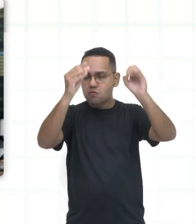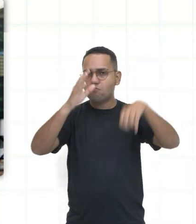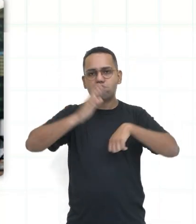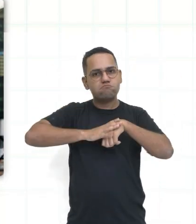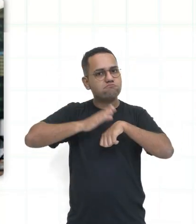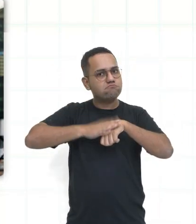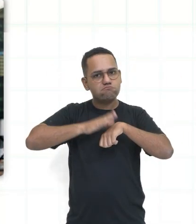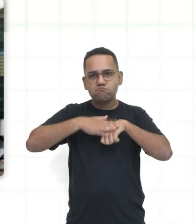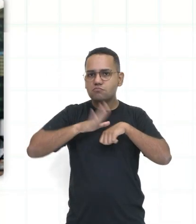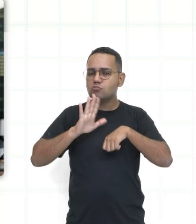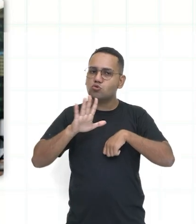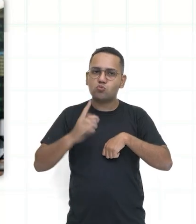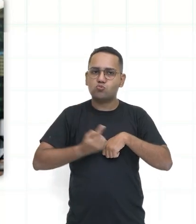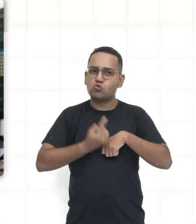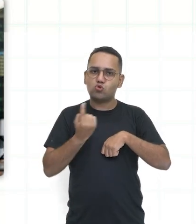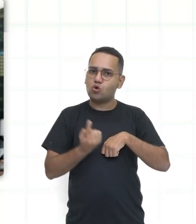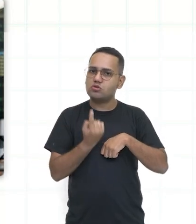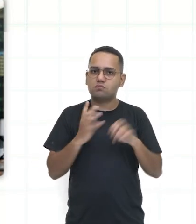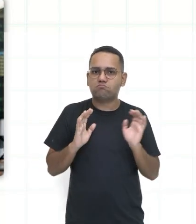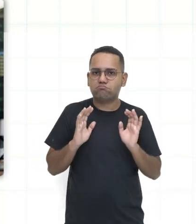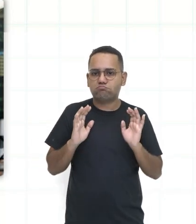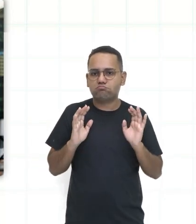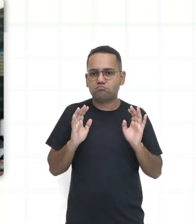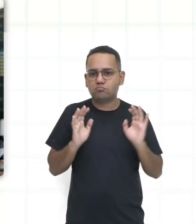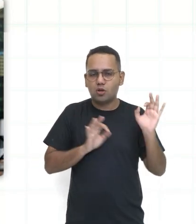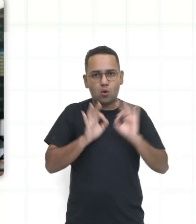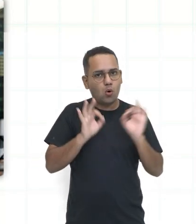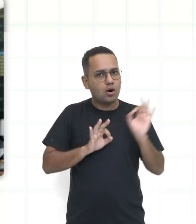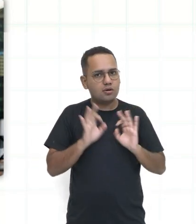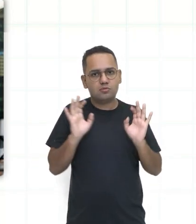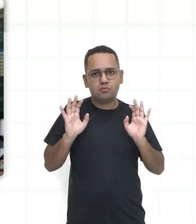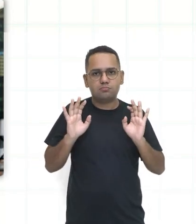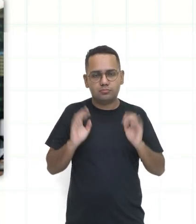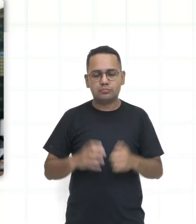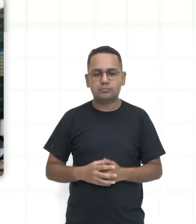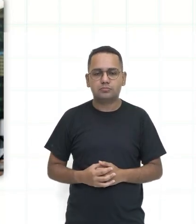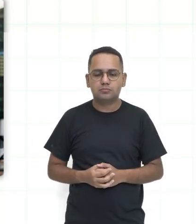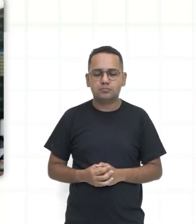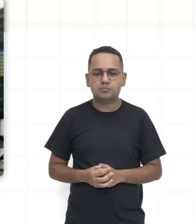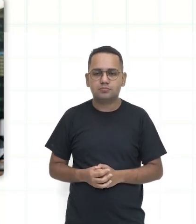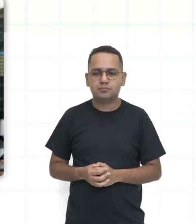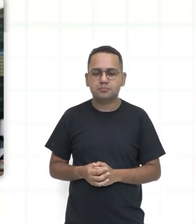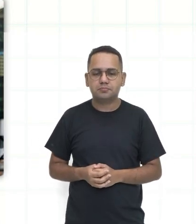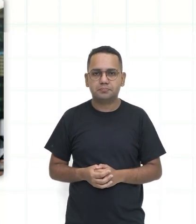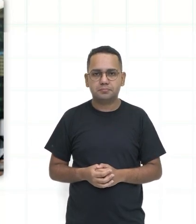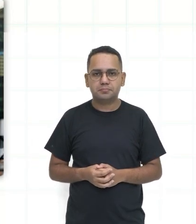tudo isso sozinho. He built the entire bookshelf by himself. Ele construiu